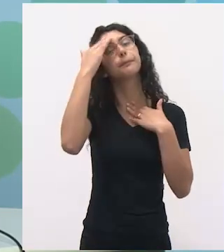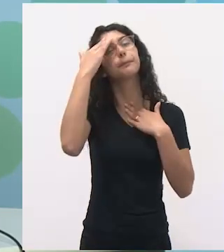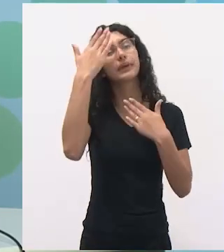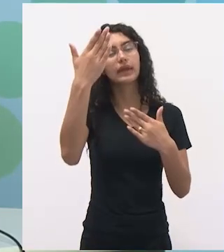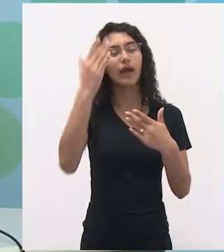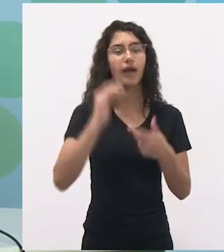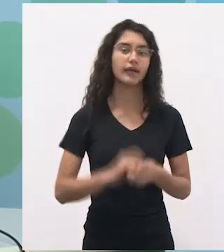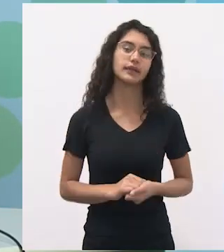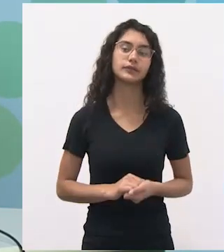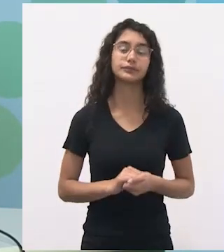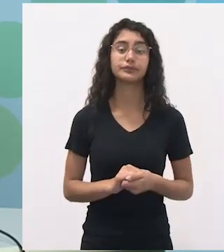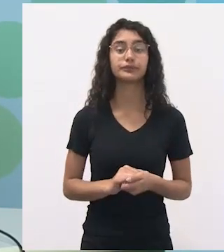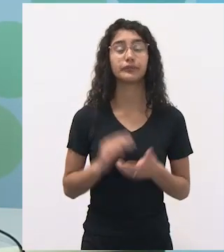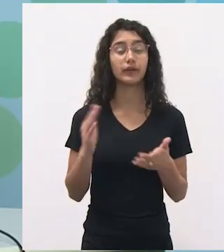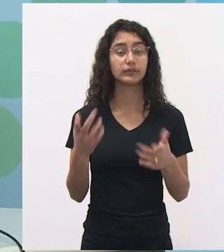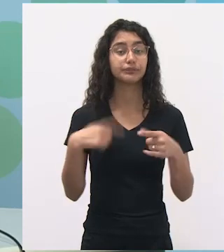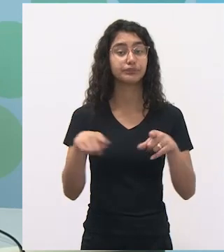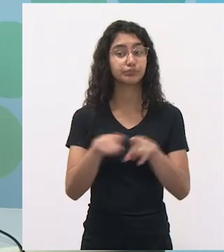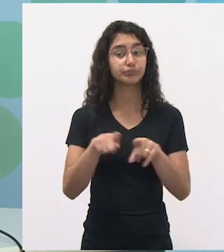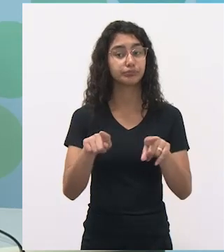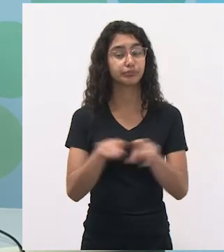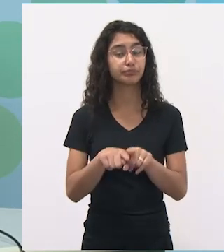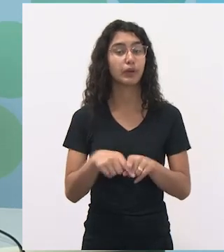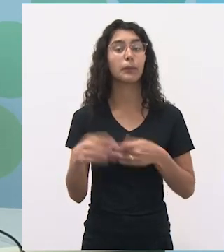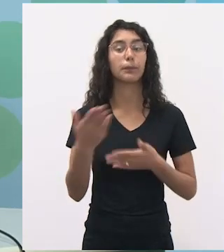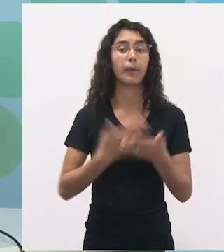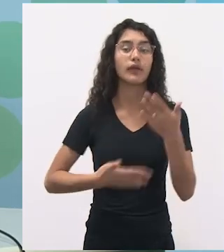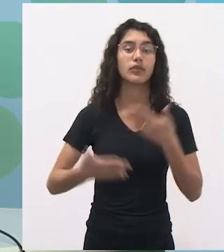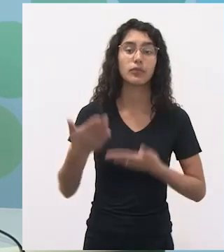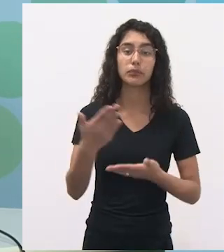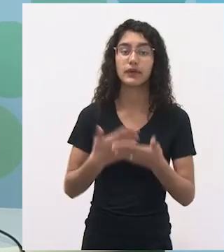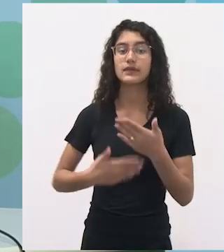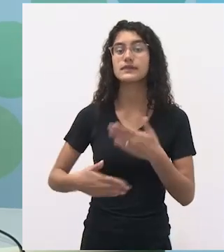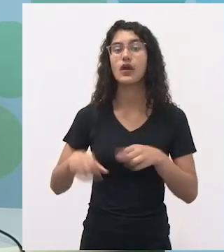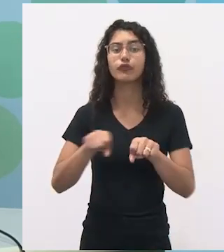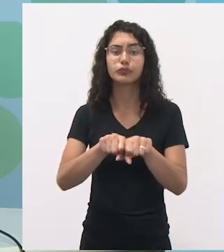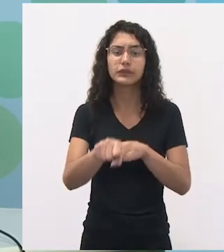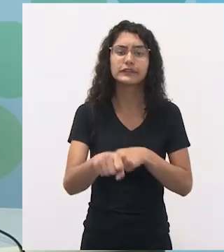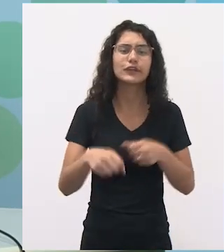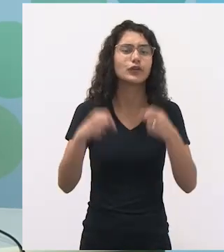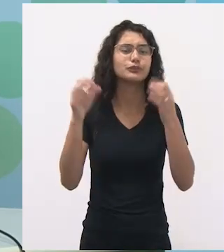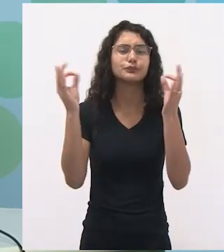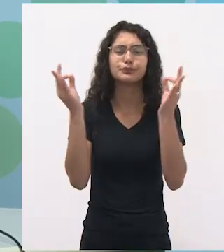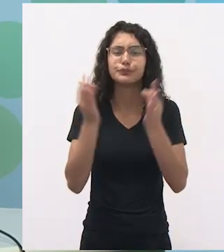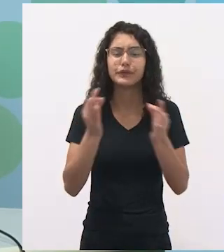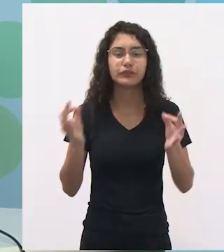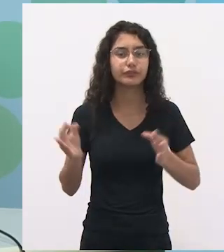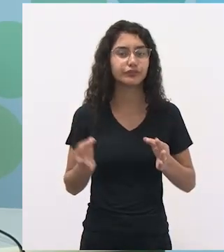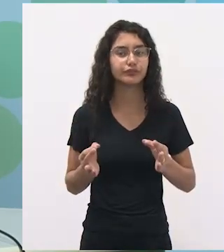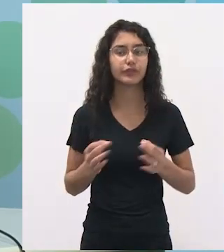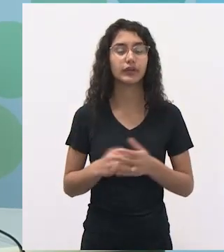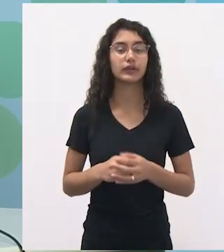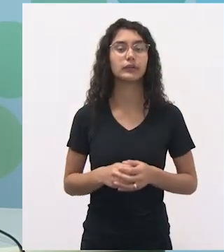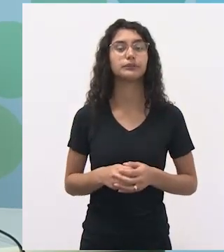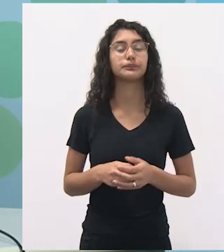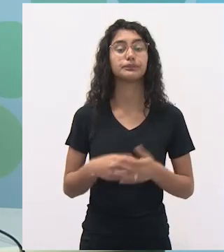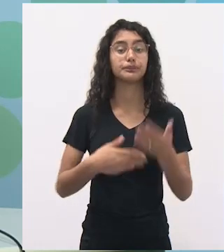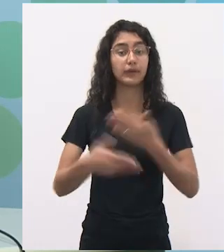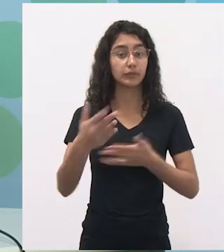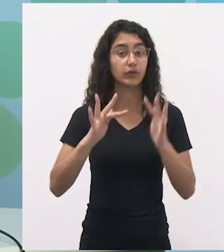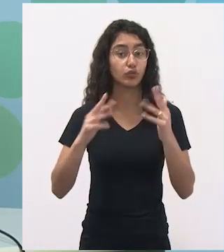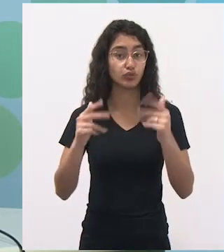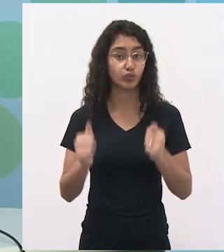Obrigada, Valéria. E aqui nós temos também contribuições dizendo que a formação foi excelente, a participação de todos aqui está bem ativa.